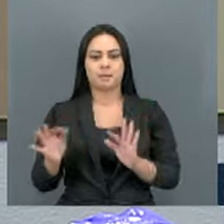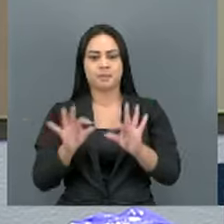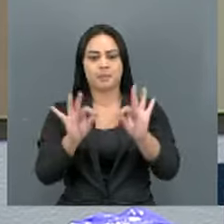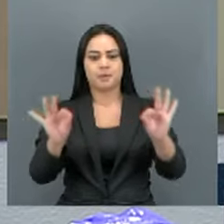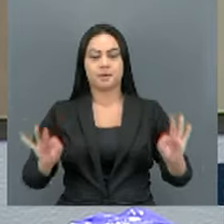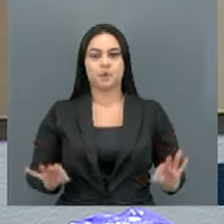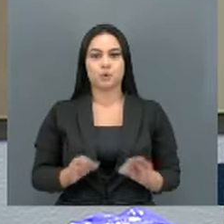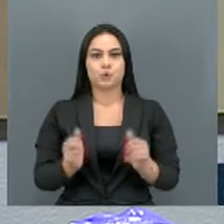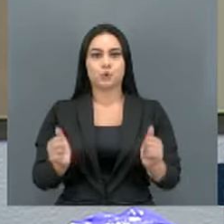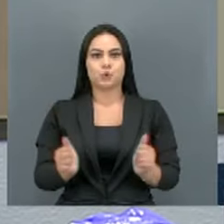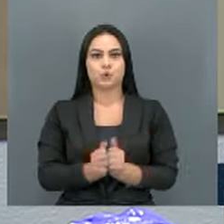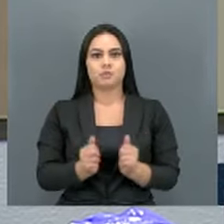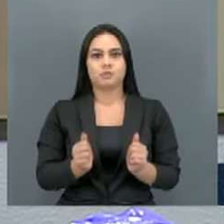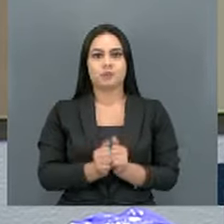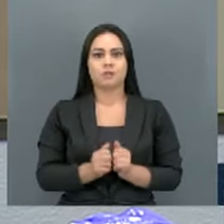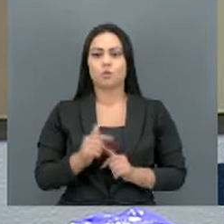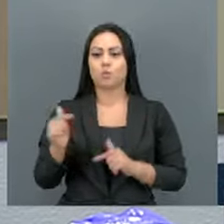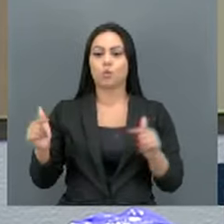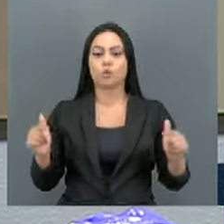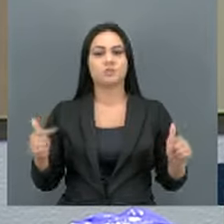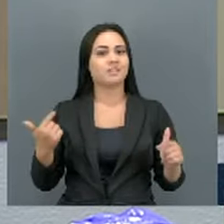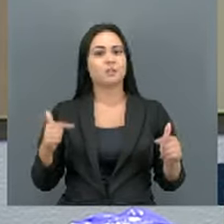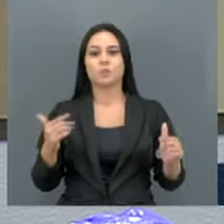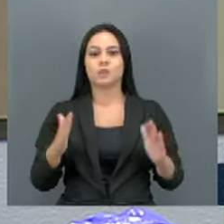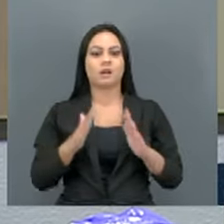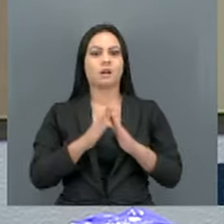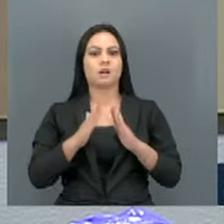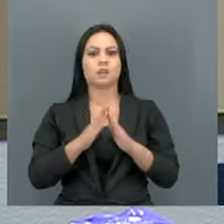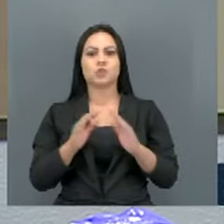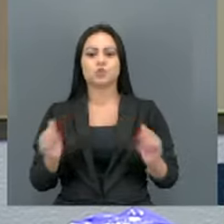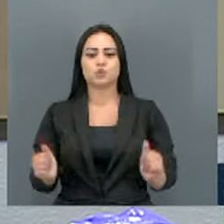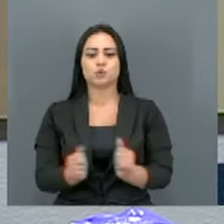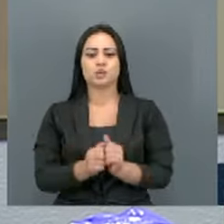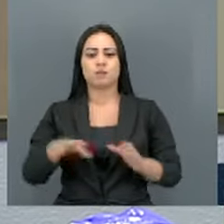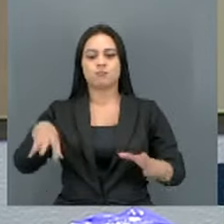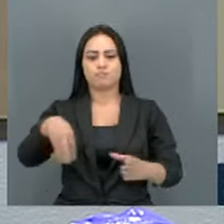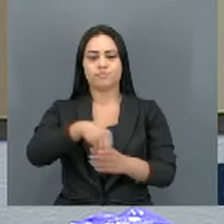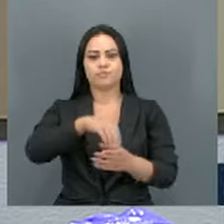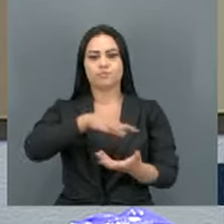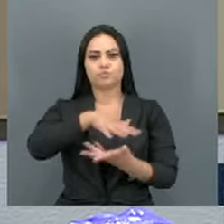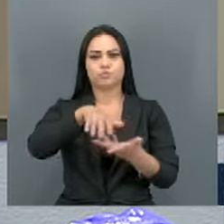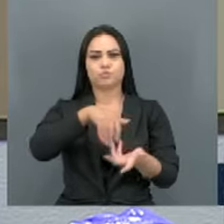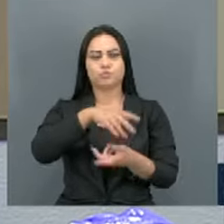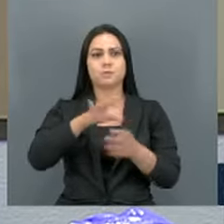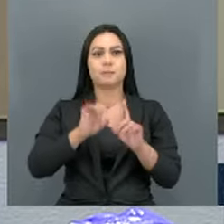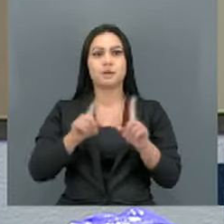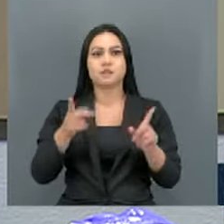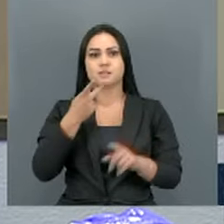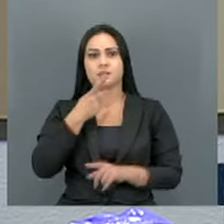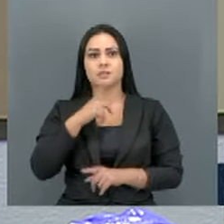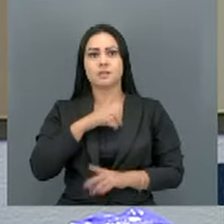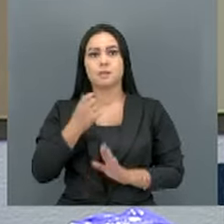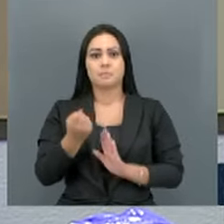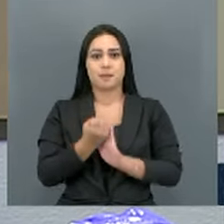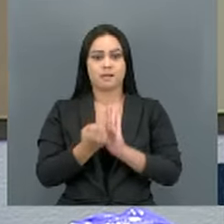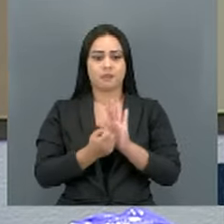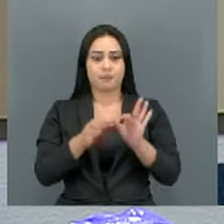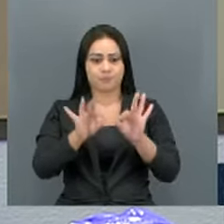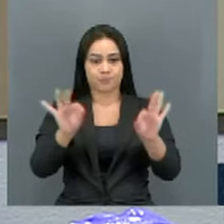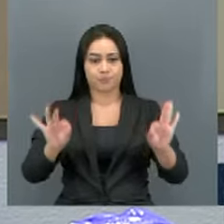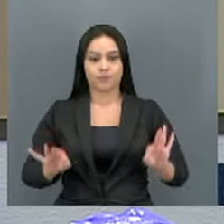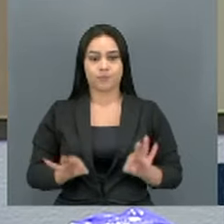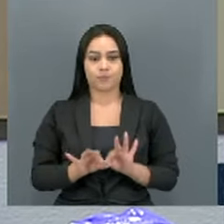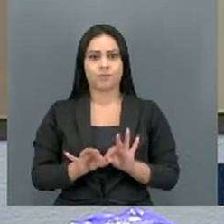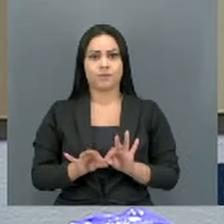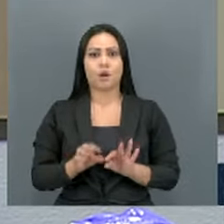para juntar com aqueles sem terra. Juntarem tudo, mas está dizendo, não, eu vou marcar a terra. A